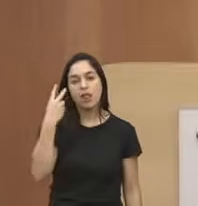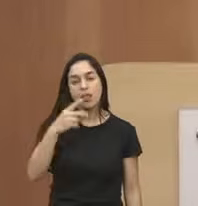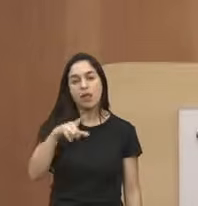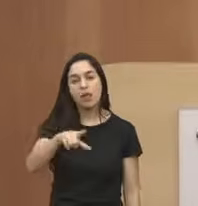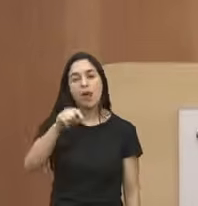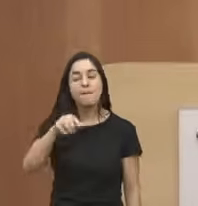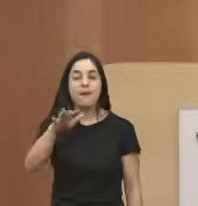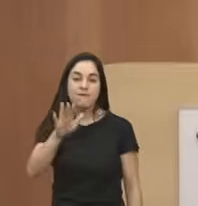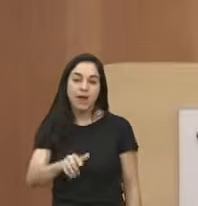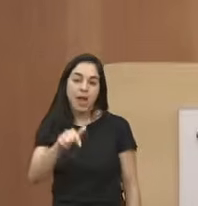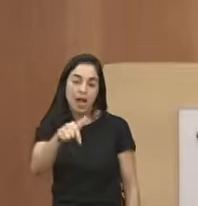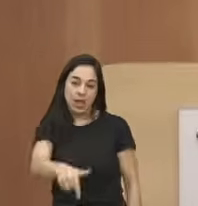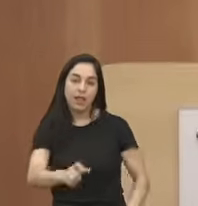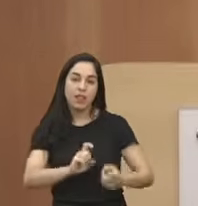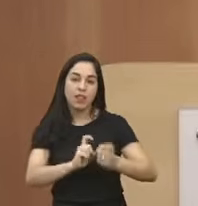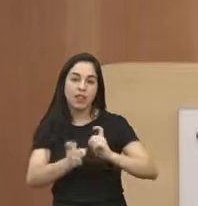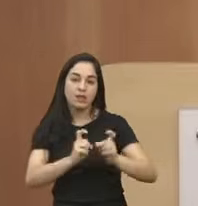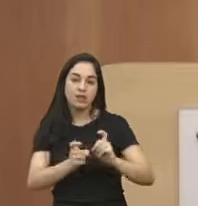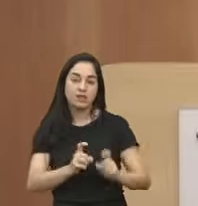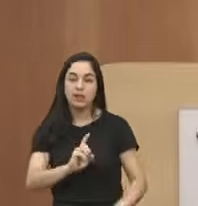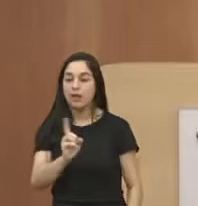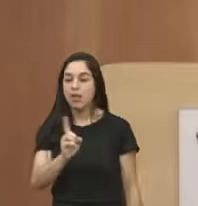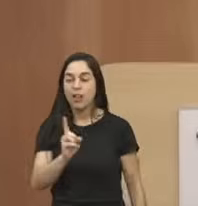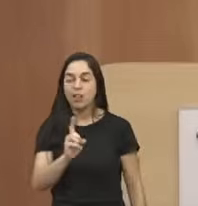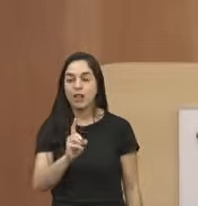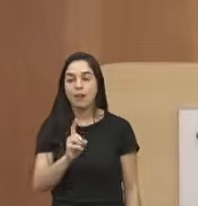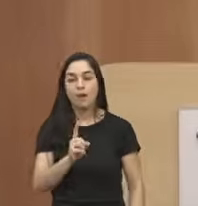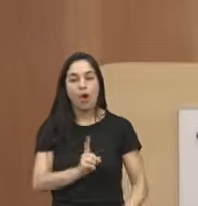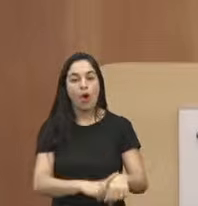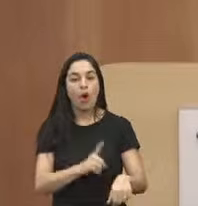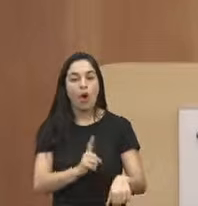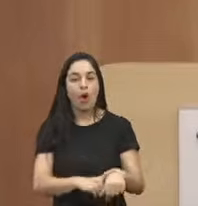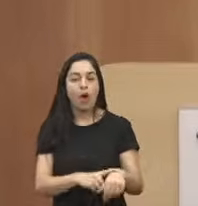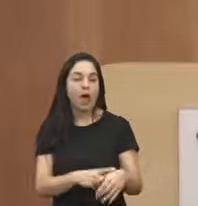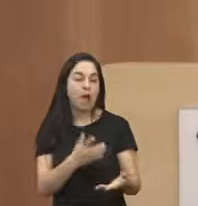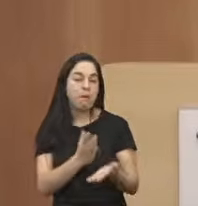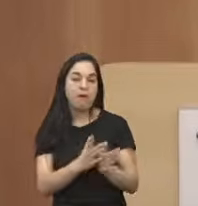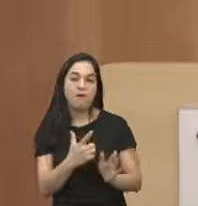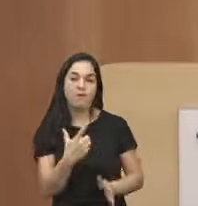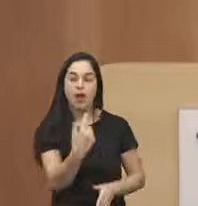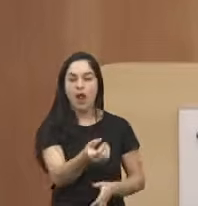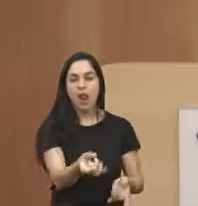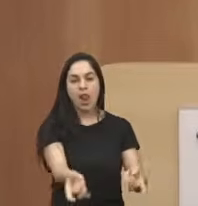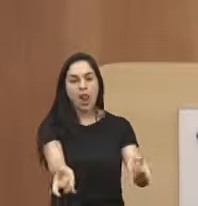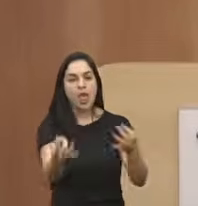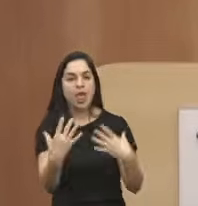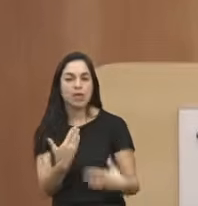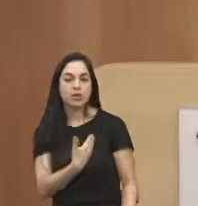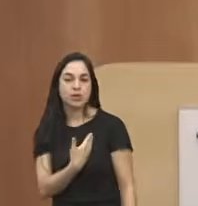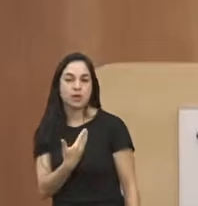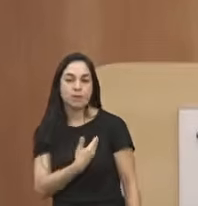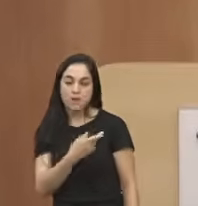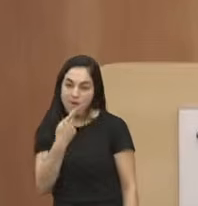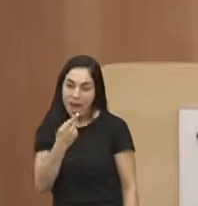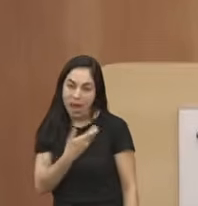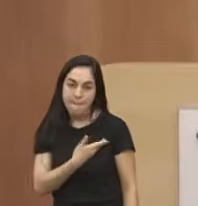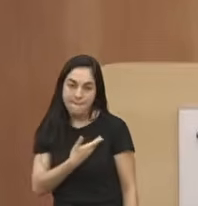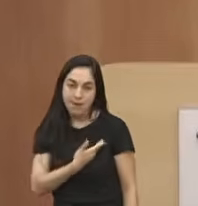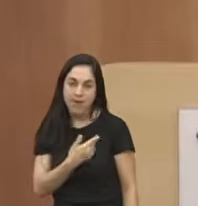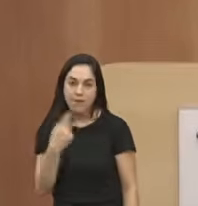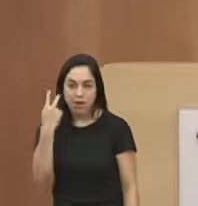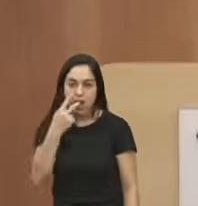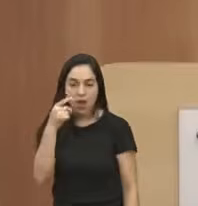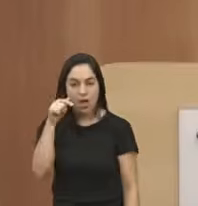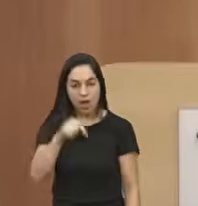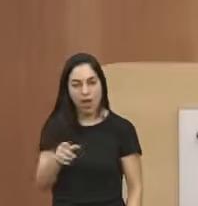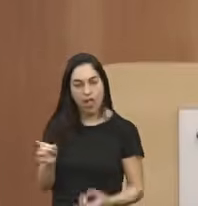para ficar aqui na sessão, não para sair fora de horas, deixar os amigos dele que falam que é amigo, vereador